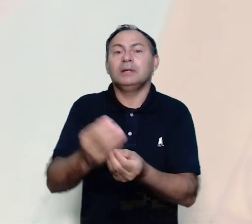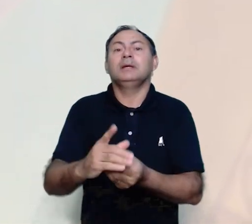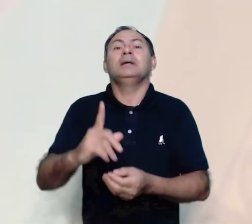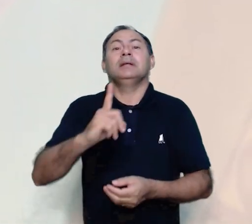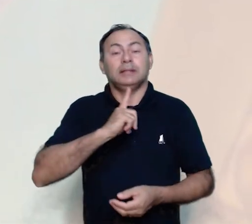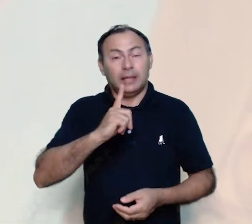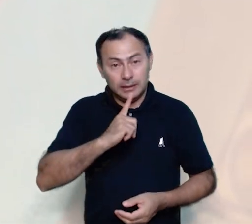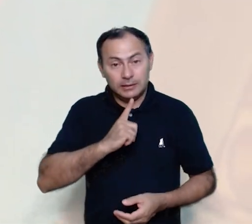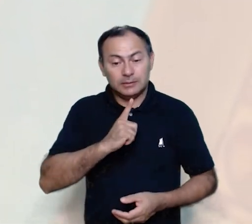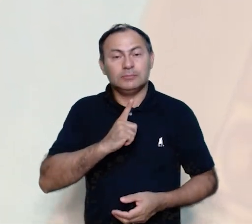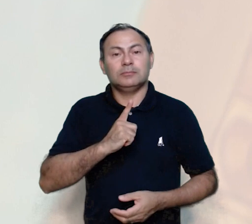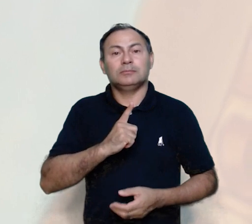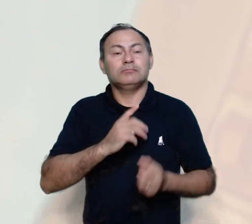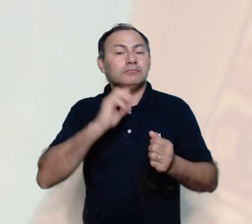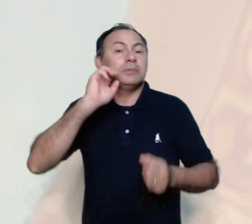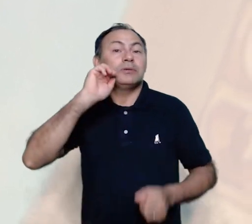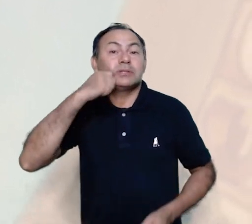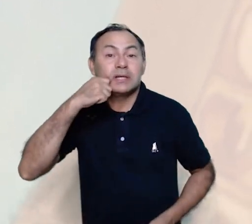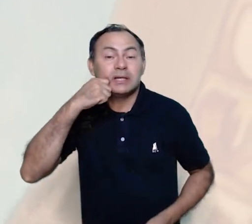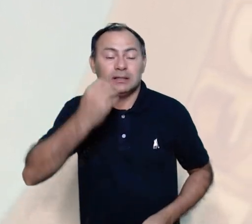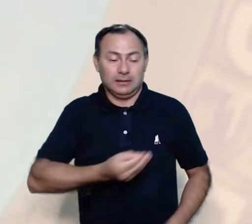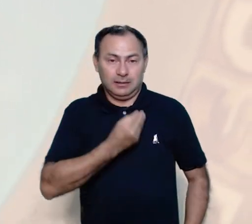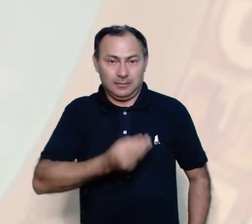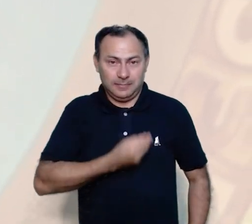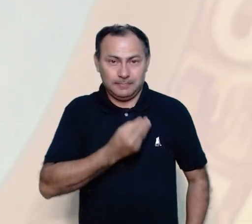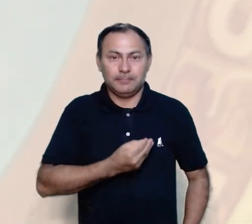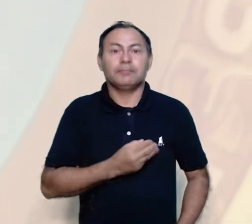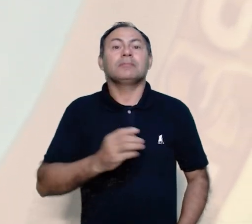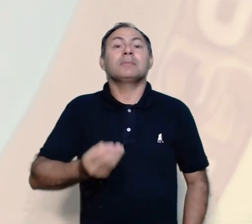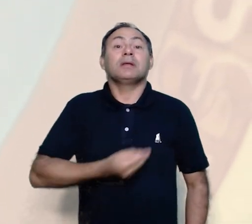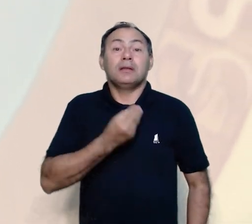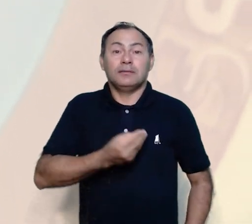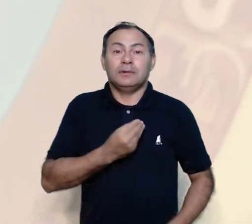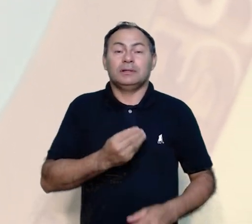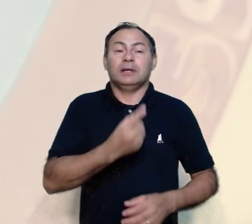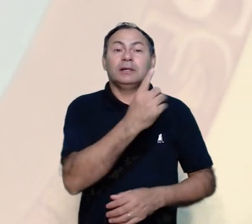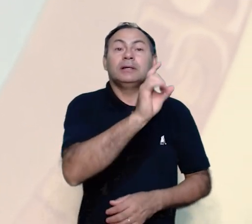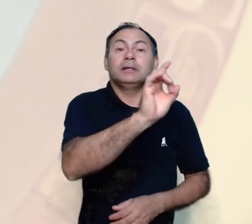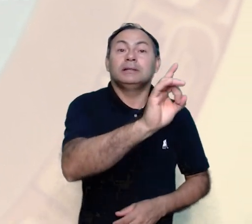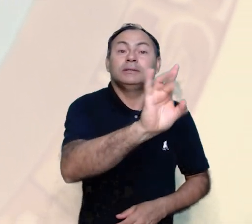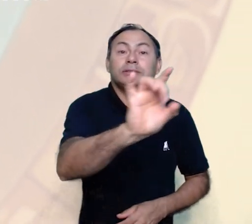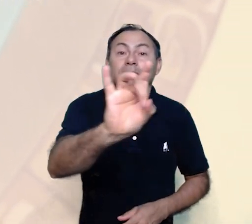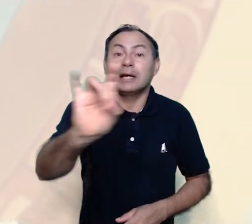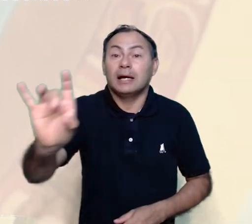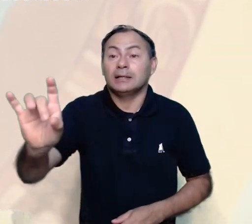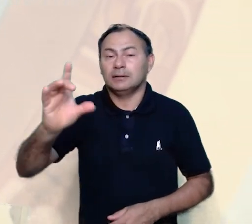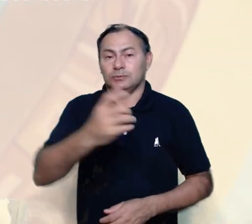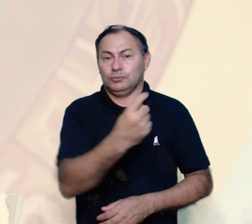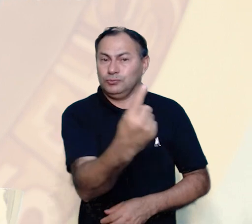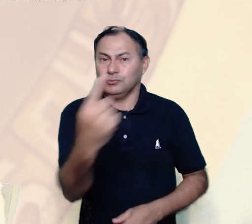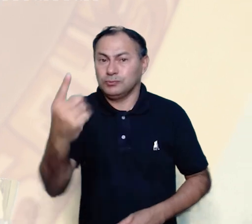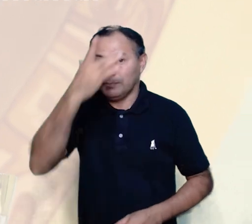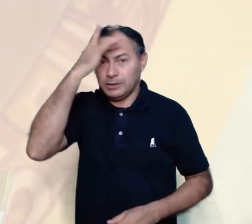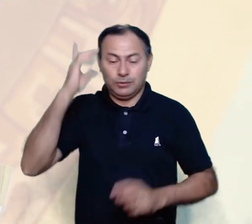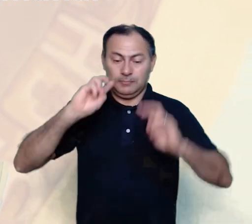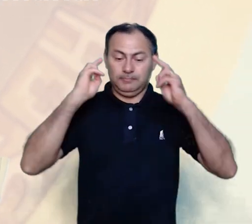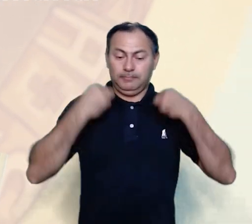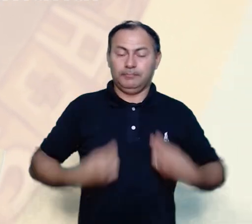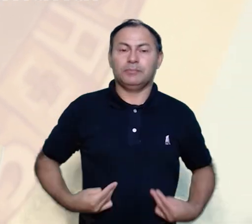despedaçado encontra-se o segredo da vida de cada pessoa